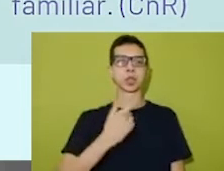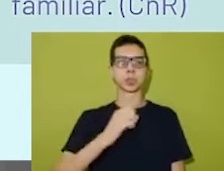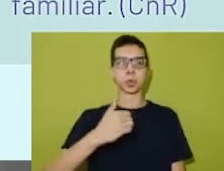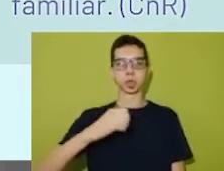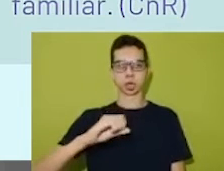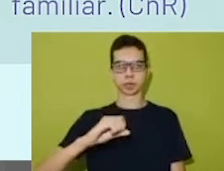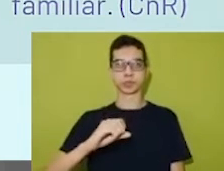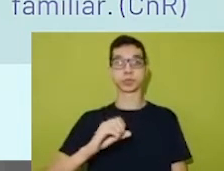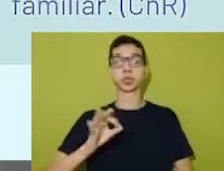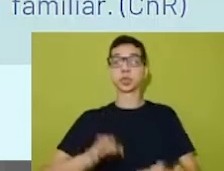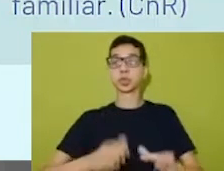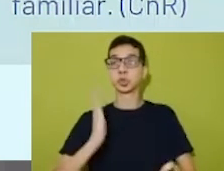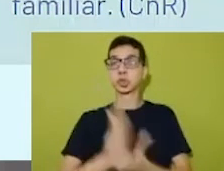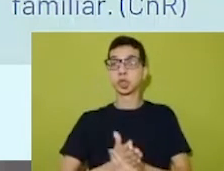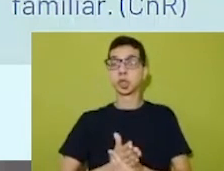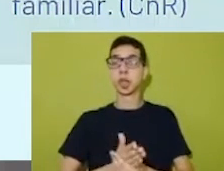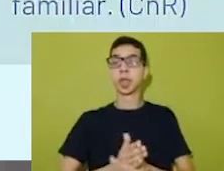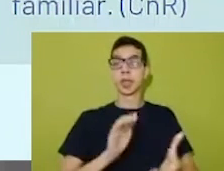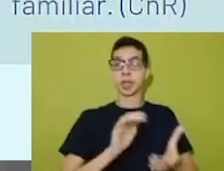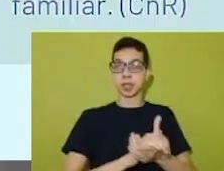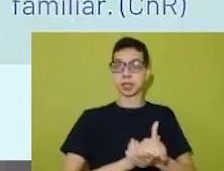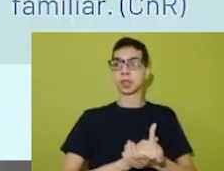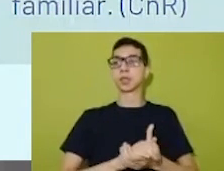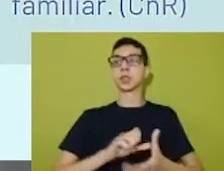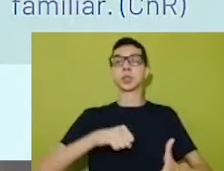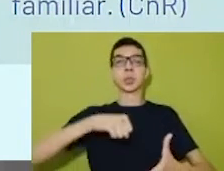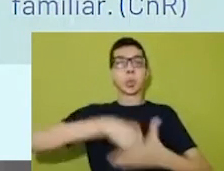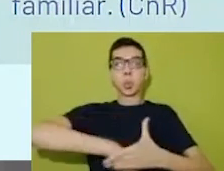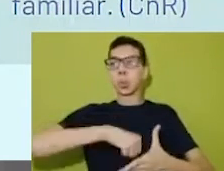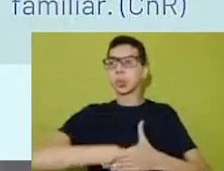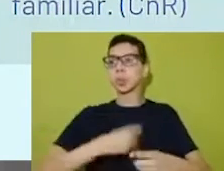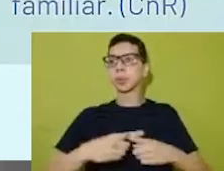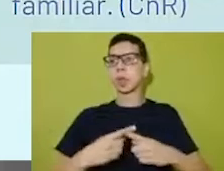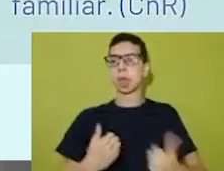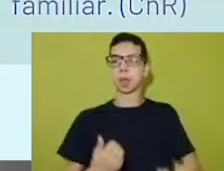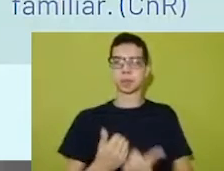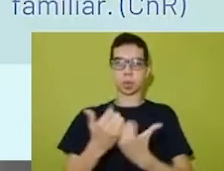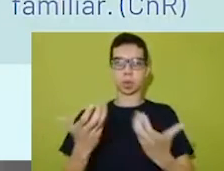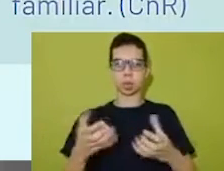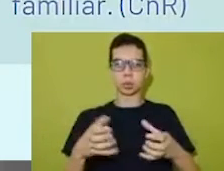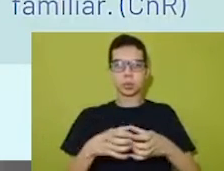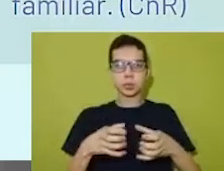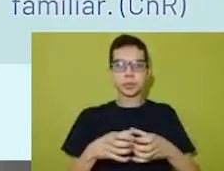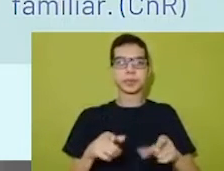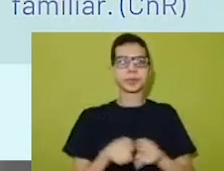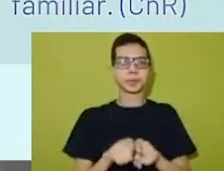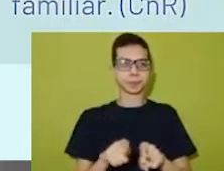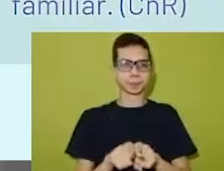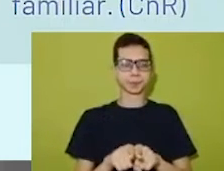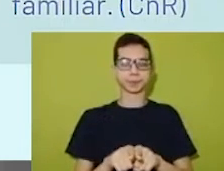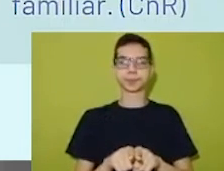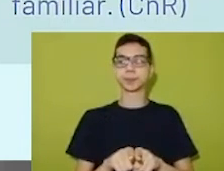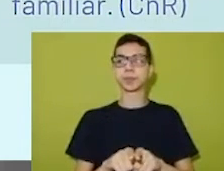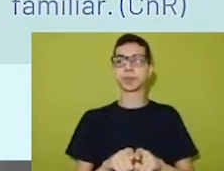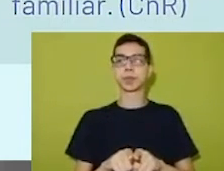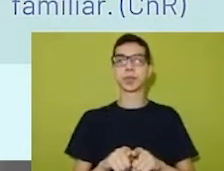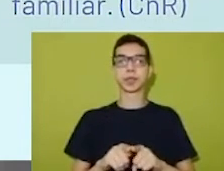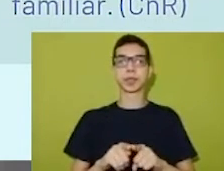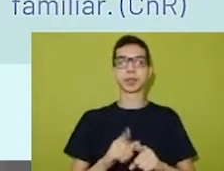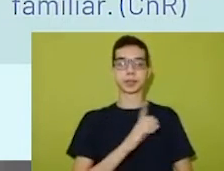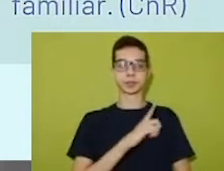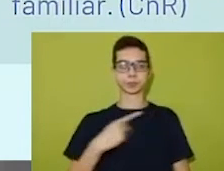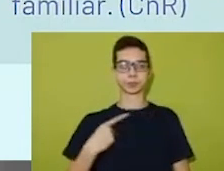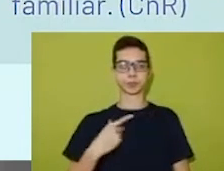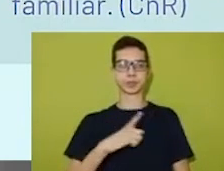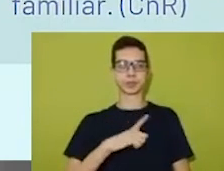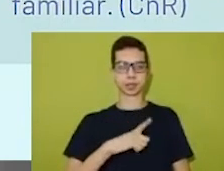bravamente pelo filho, contando com o apoio da equipe, Redenção na Rua, da Casa Baquita e da Defensoria Pública. Então, esse é um dos casos nossos